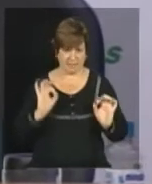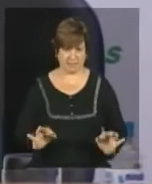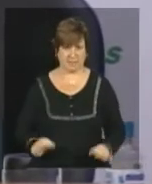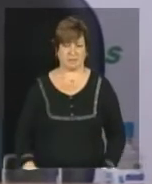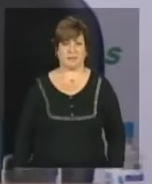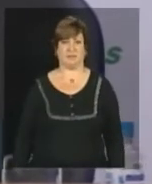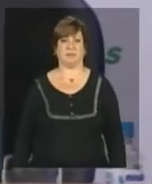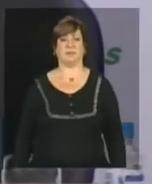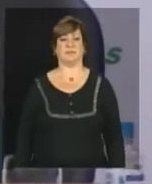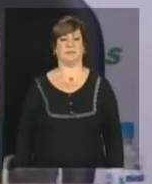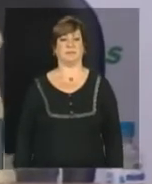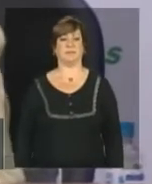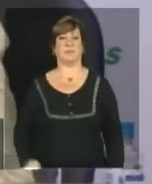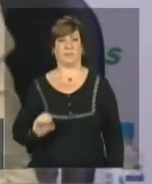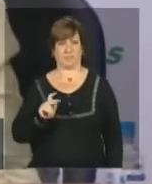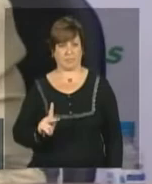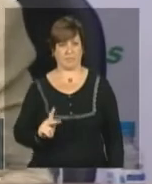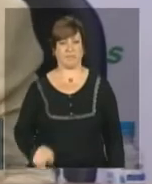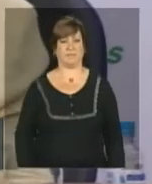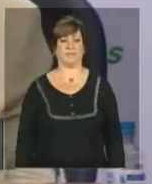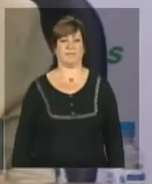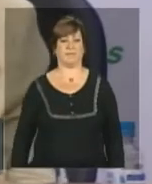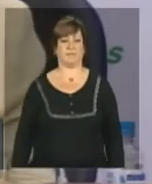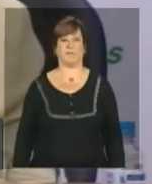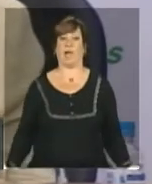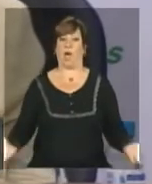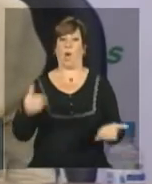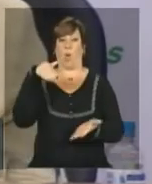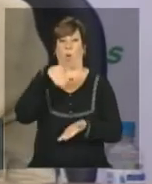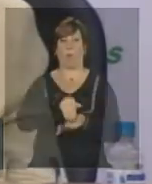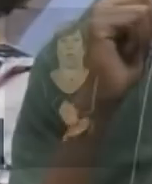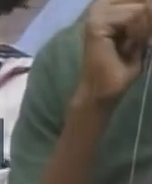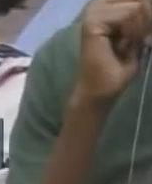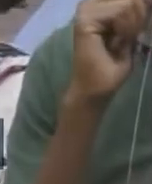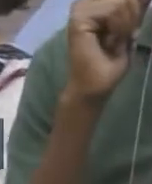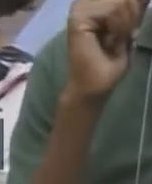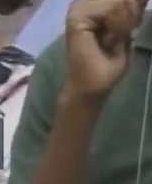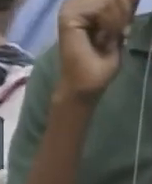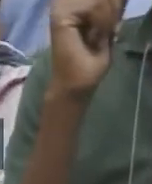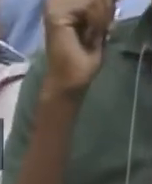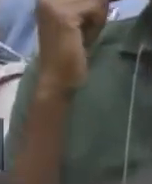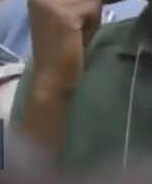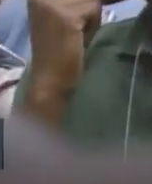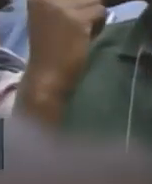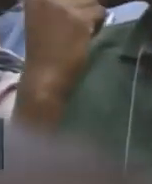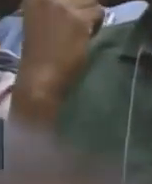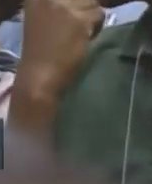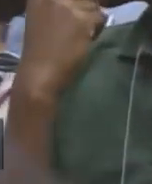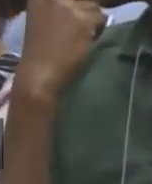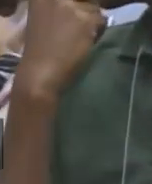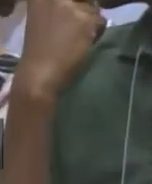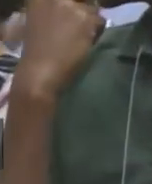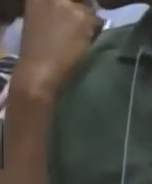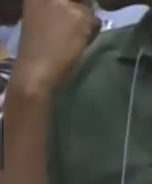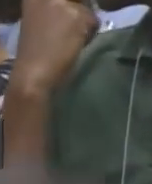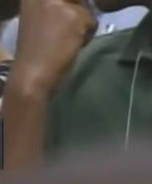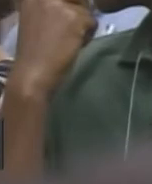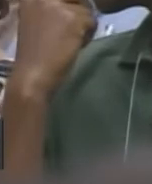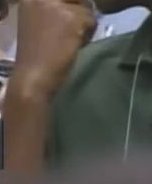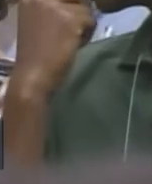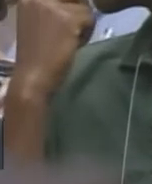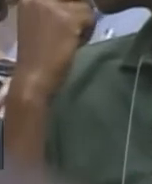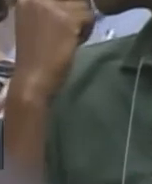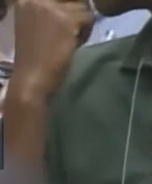você? Então, tá bom. Última pergunta, por favor. Graça, Cláudia Siqueira, da Brasil Energia. Oi, Cláudia. Tudo